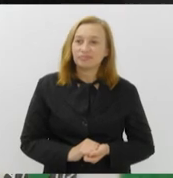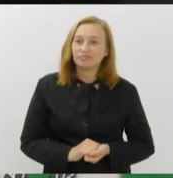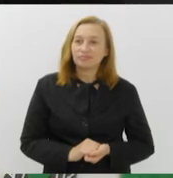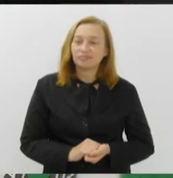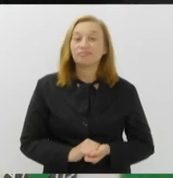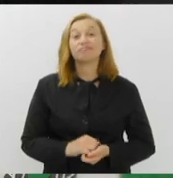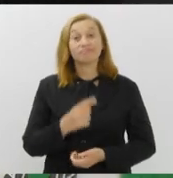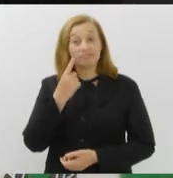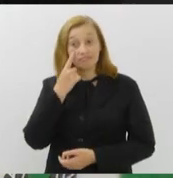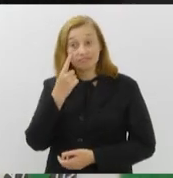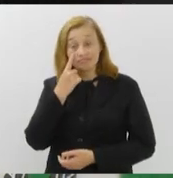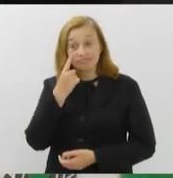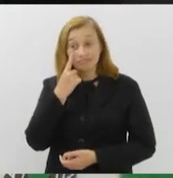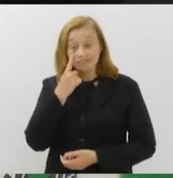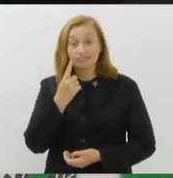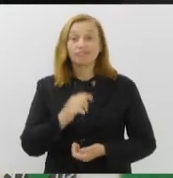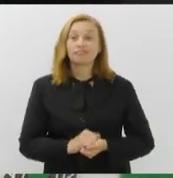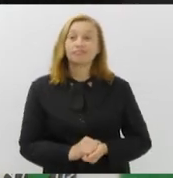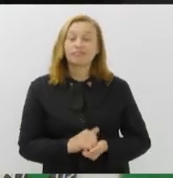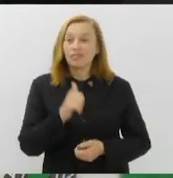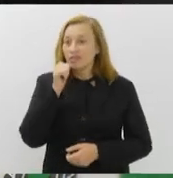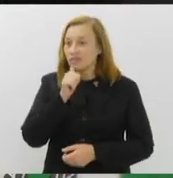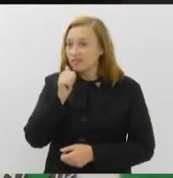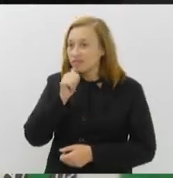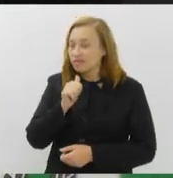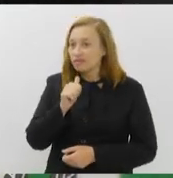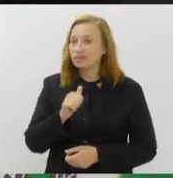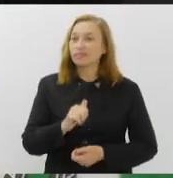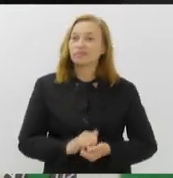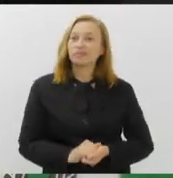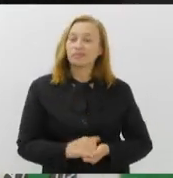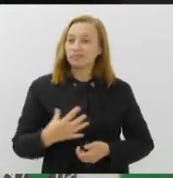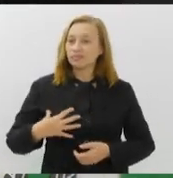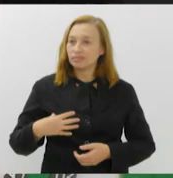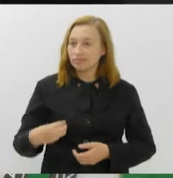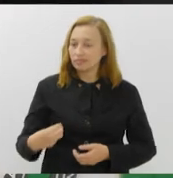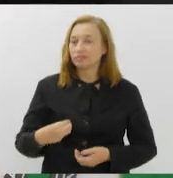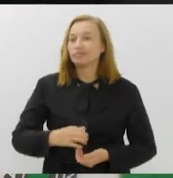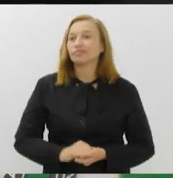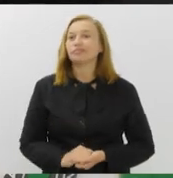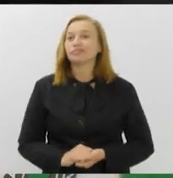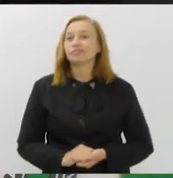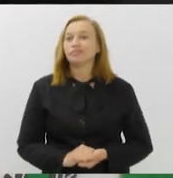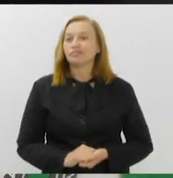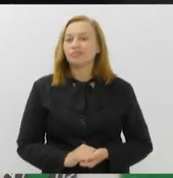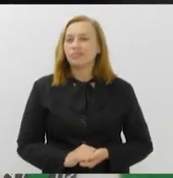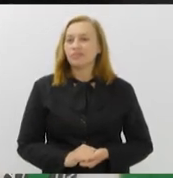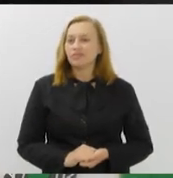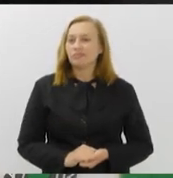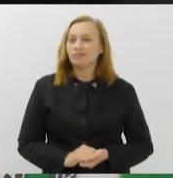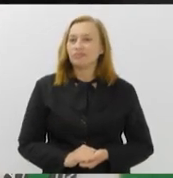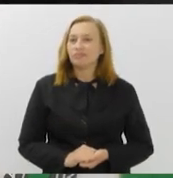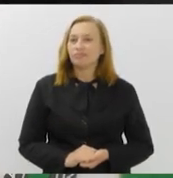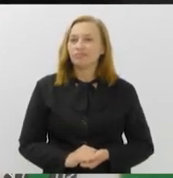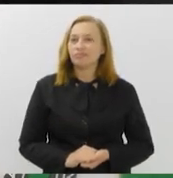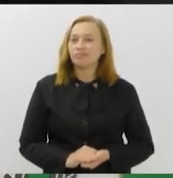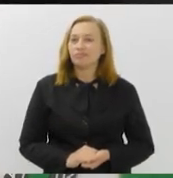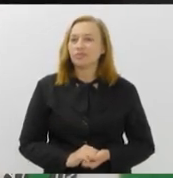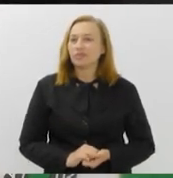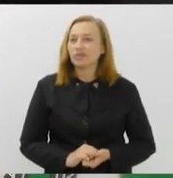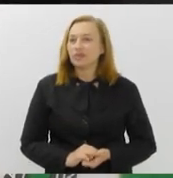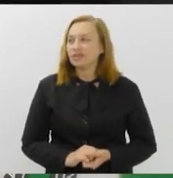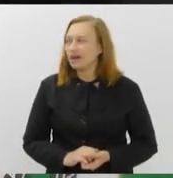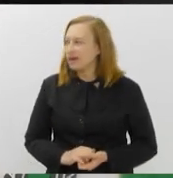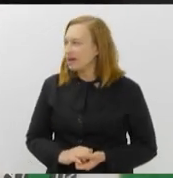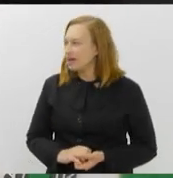a gente vê, são mulheres, né, mulheres com seus filhos, suas crias. Então, a gente espera aí do poder público,